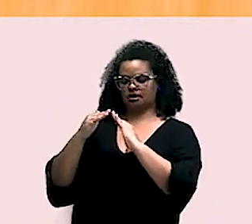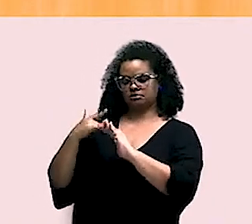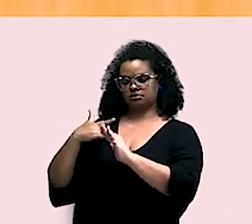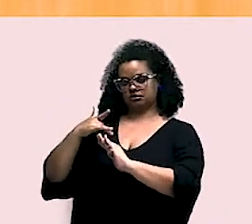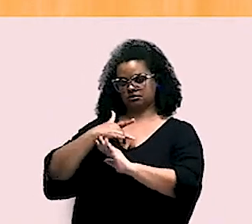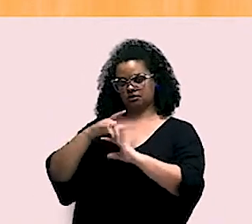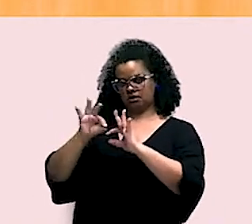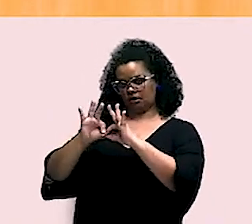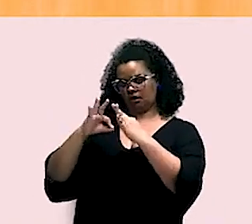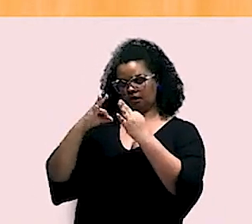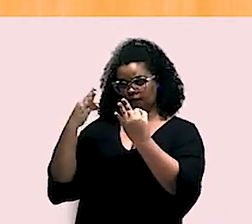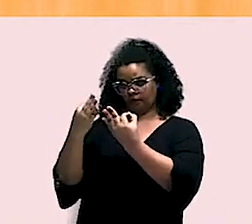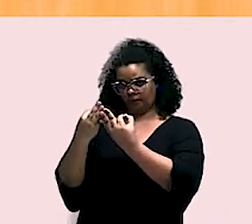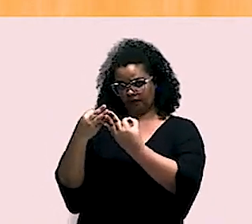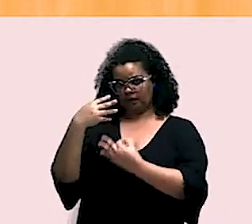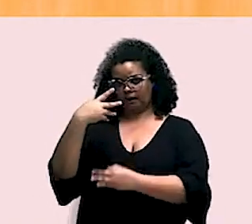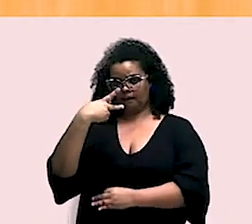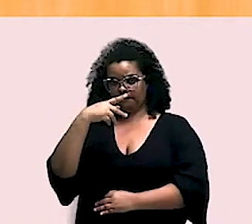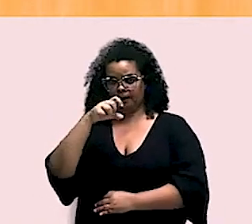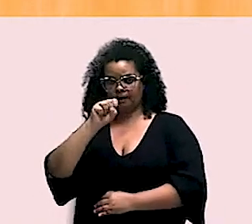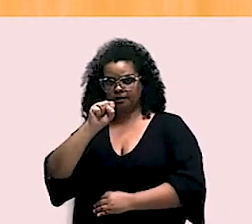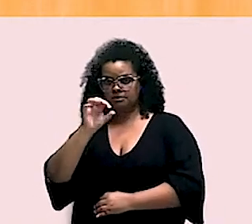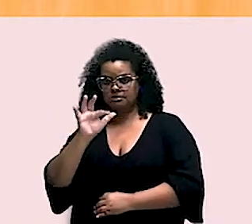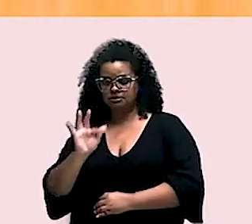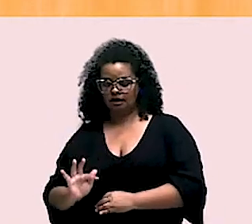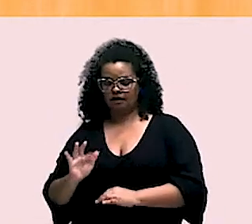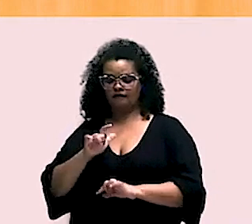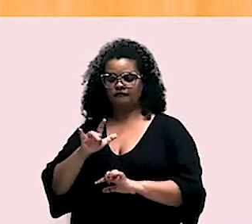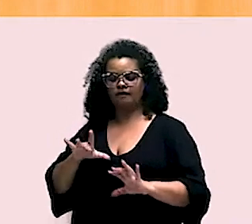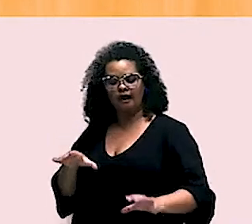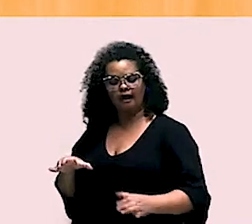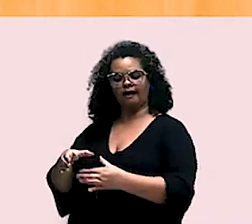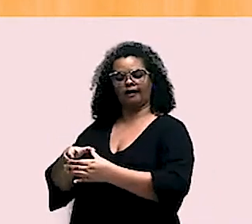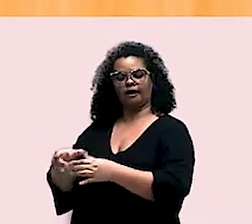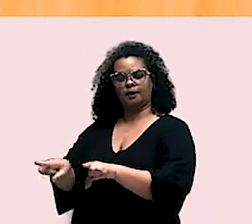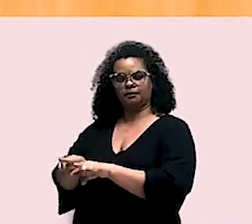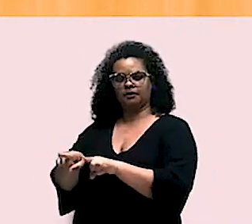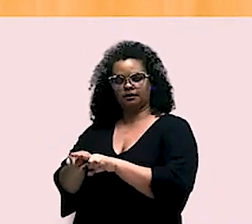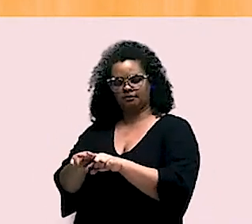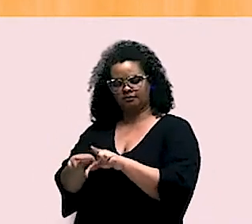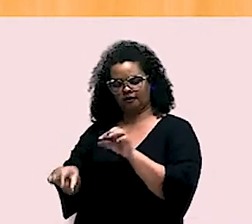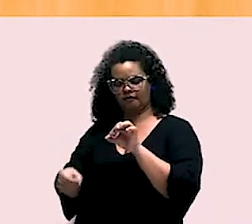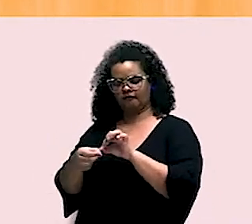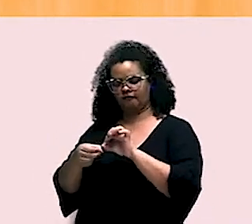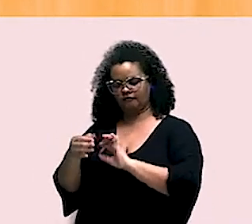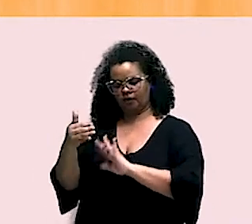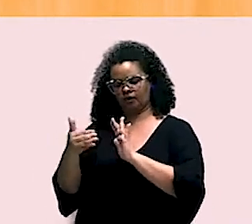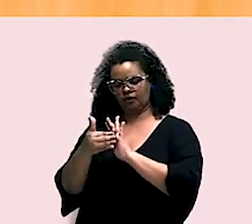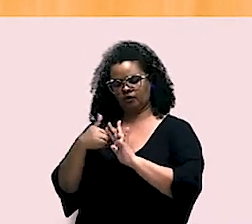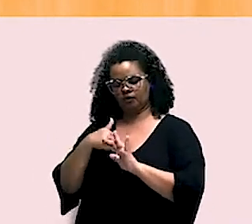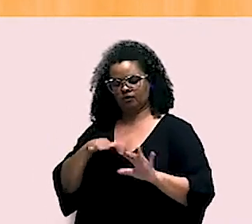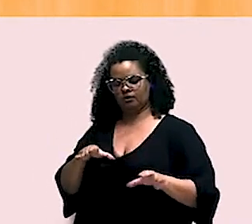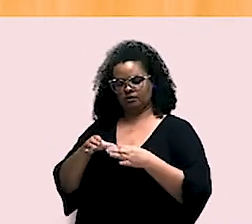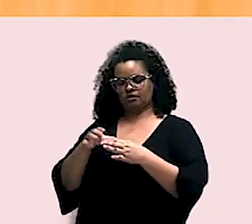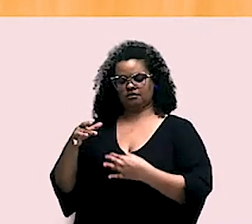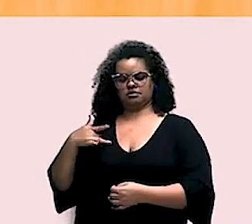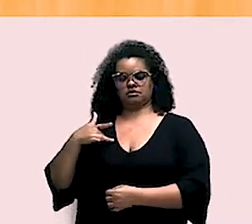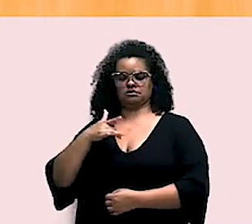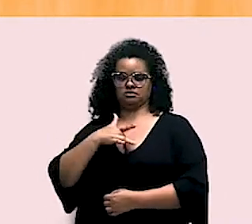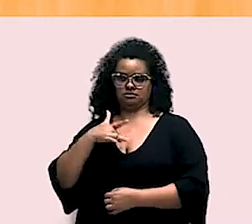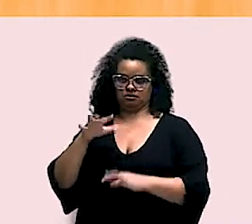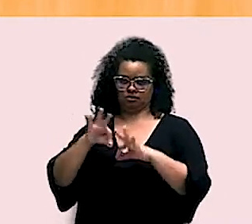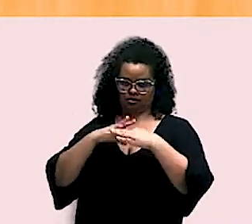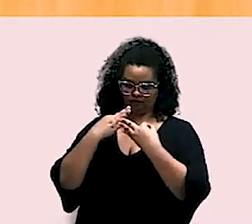tá? Sendo 185 equipes de saúde da família avaliadas. Lógico que a equipe de saúde da família, o foco